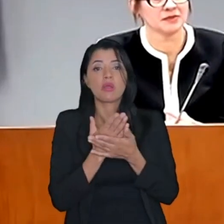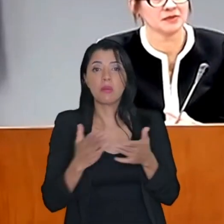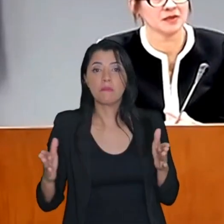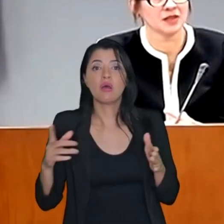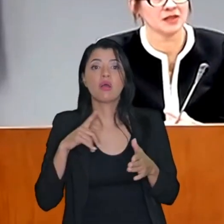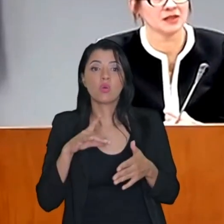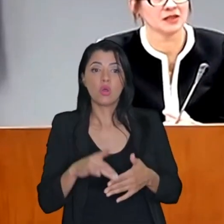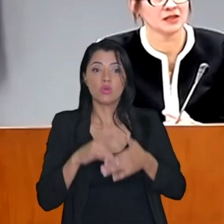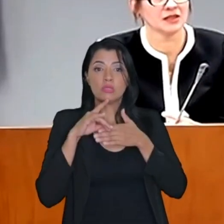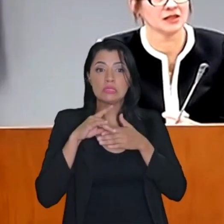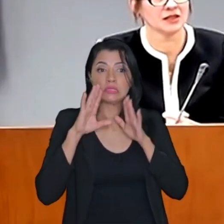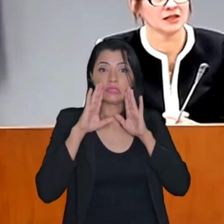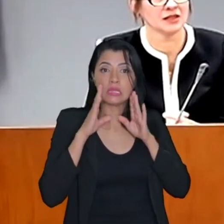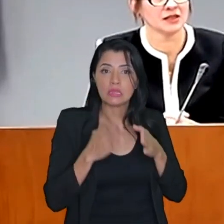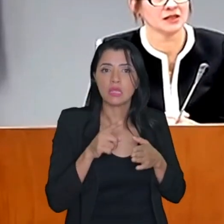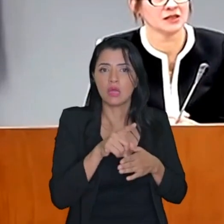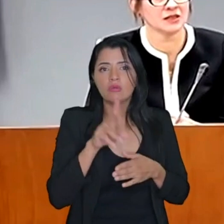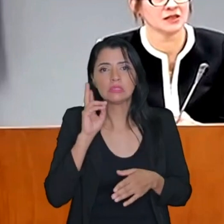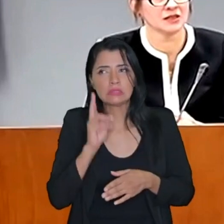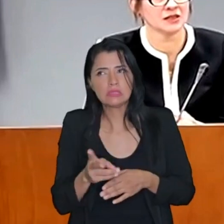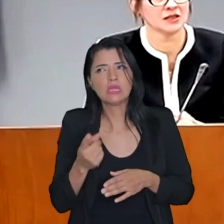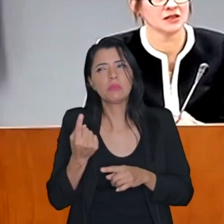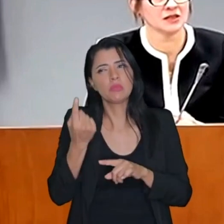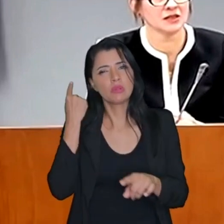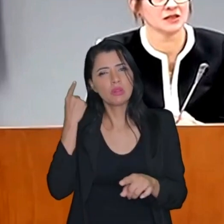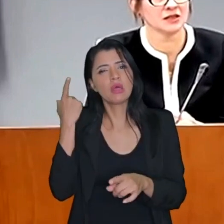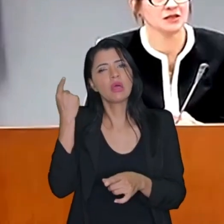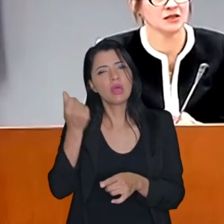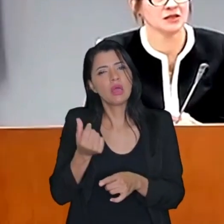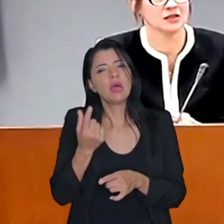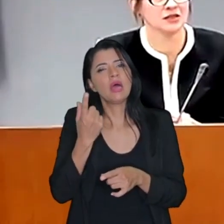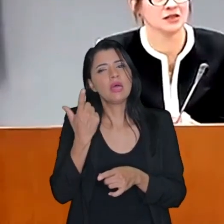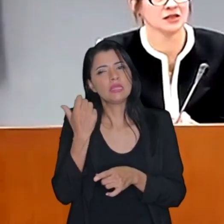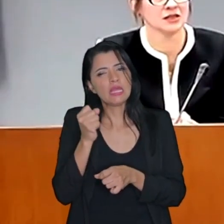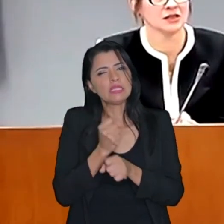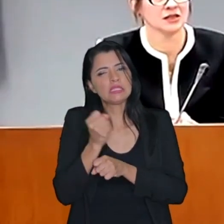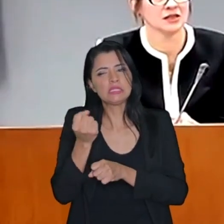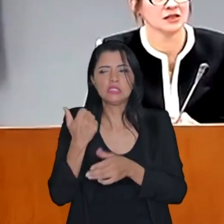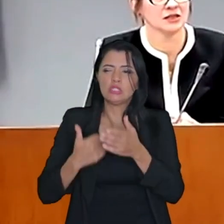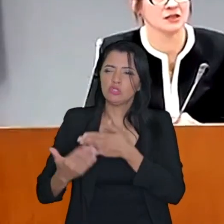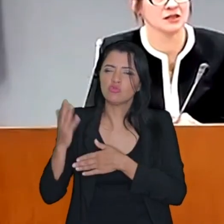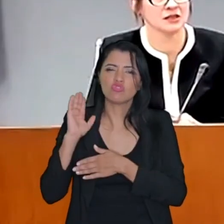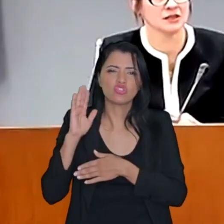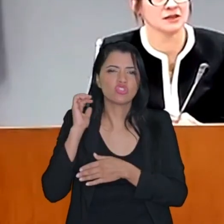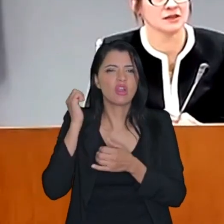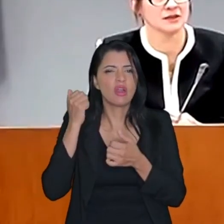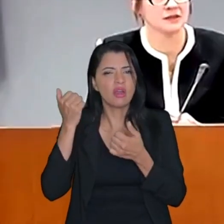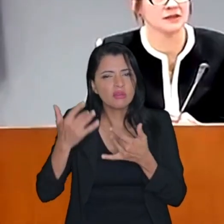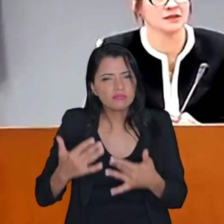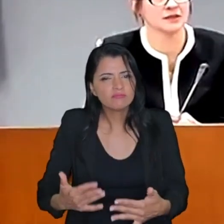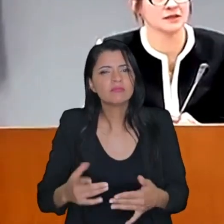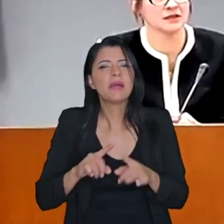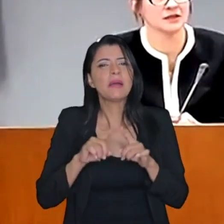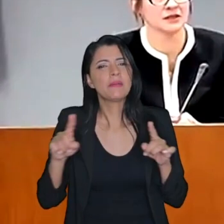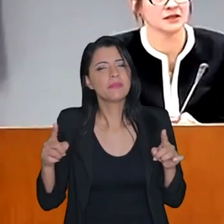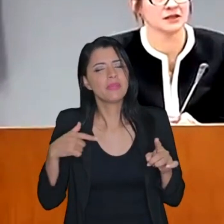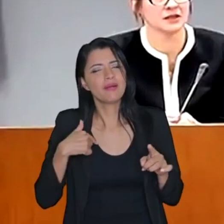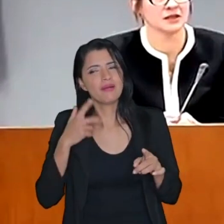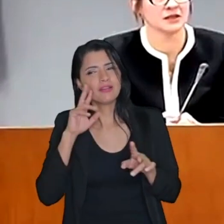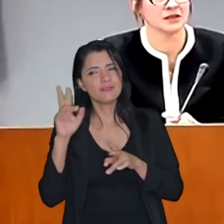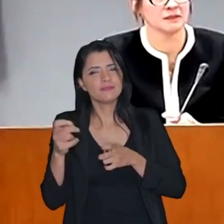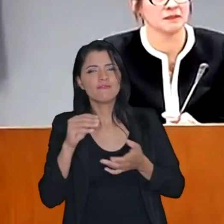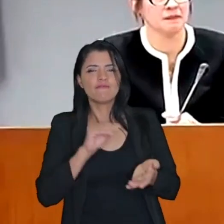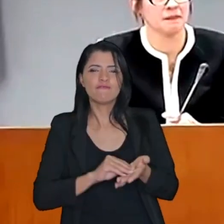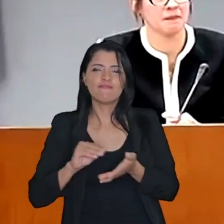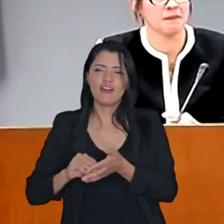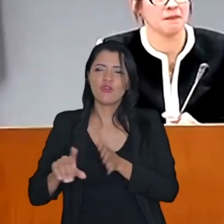com as autoridades centrais, né, que eu ouço isso pelo menos desde a década passada. Mas o meu ponto, além, obviamente, da